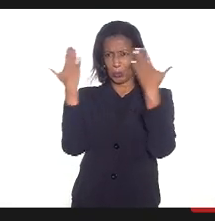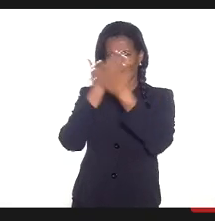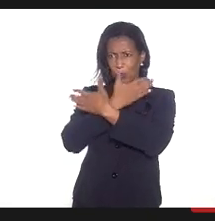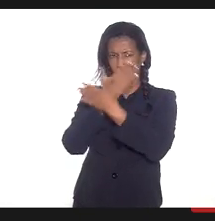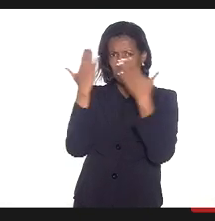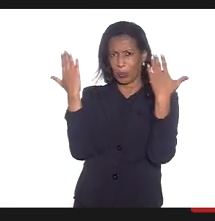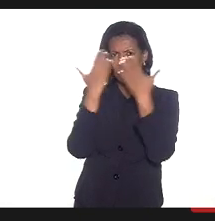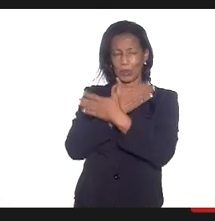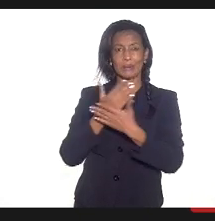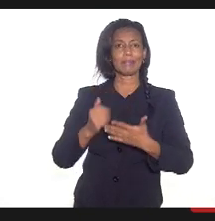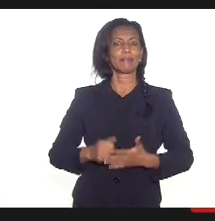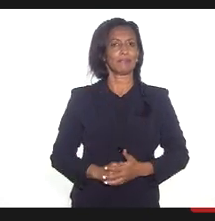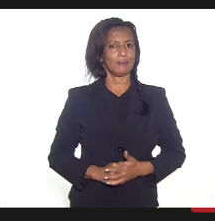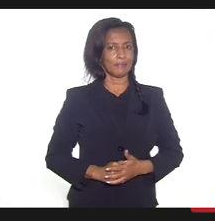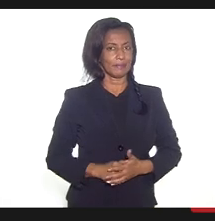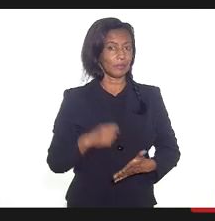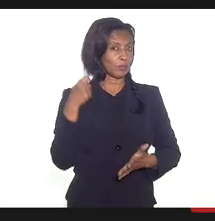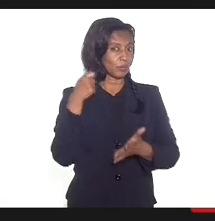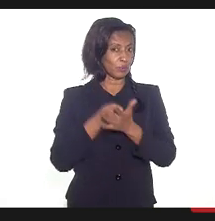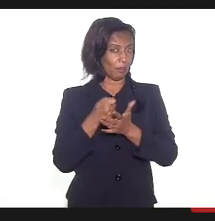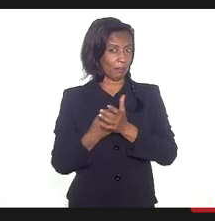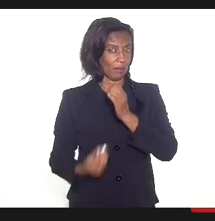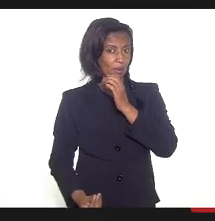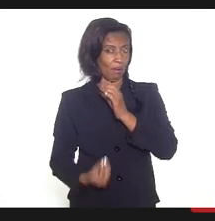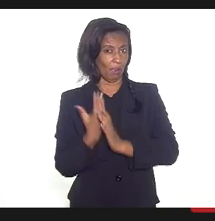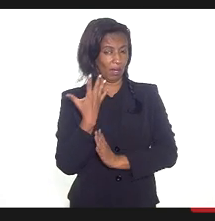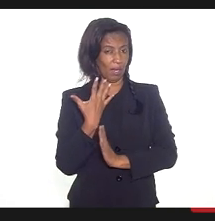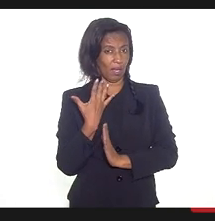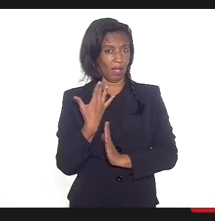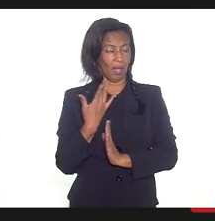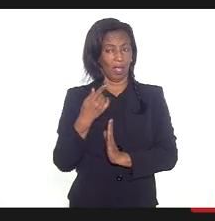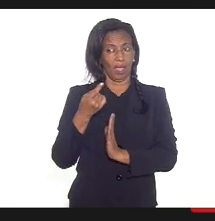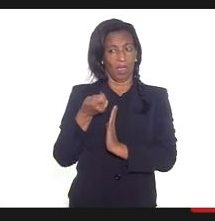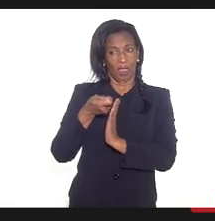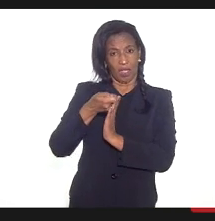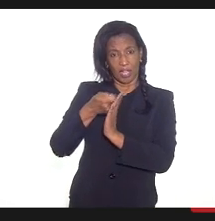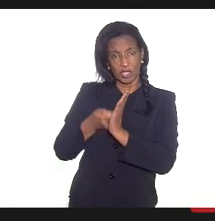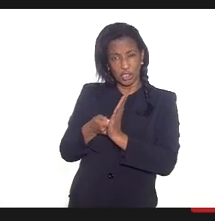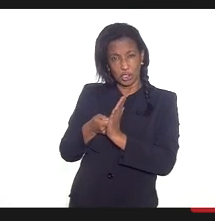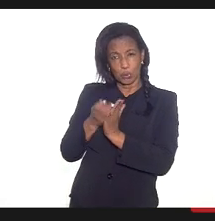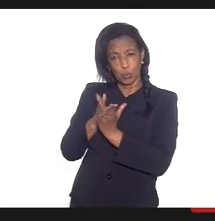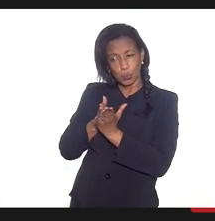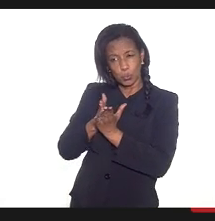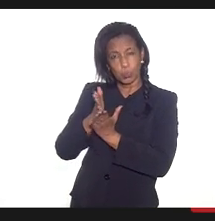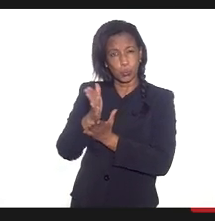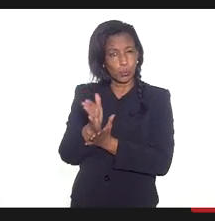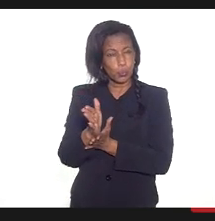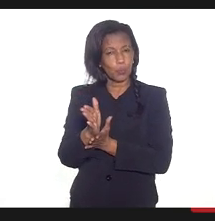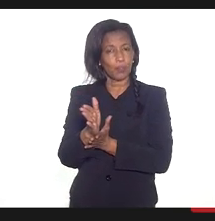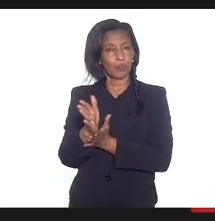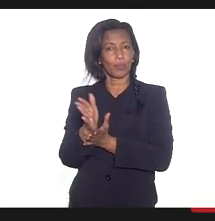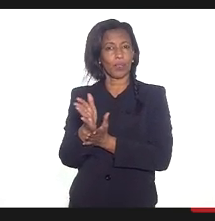invisibilizada, que nos obriga a criar registros melhor direcionados para quantificar, né? Esse é um